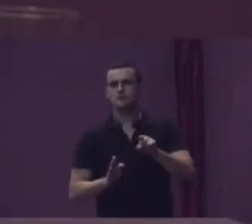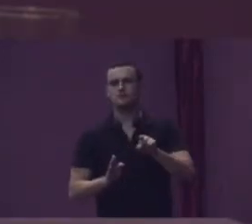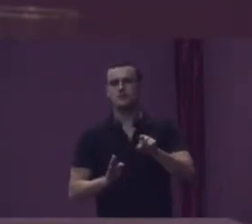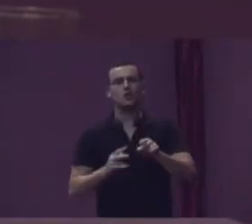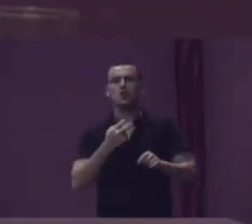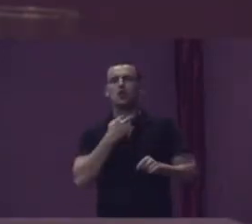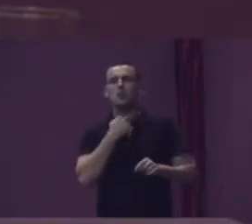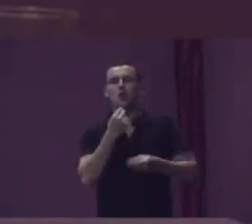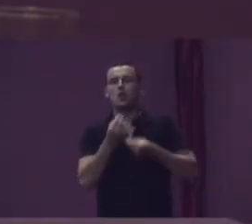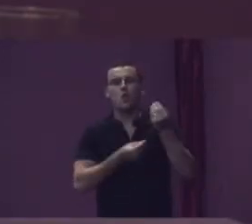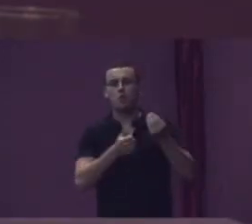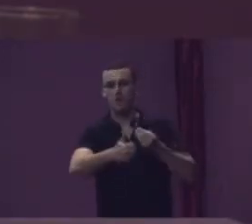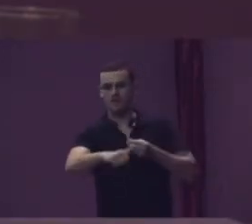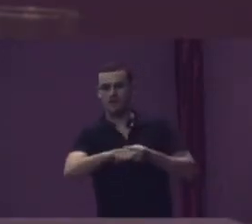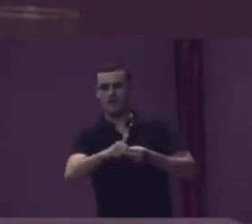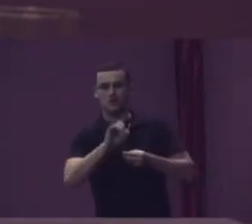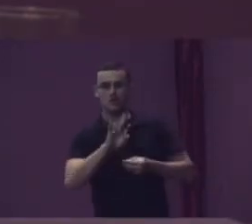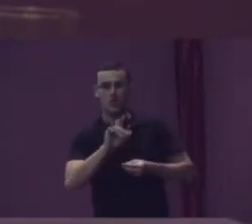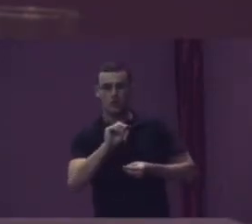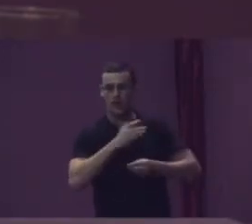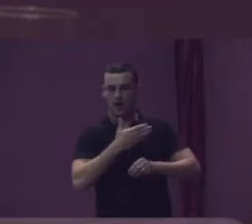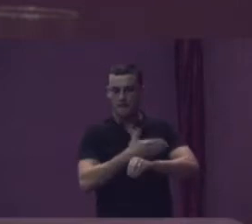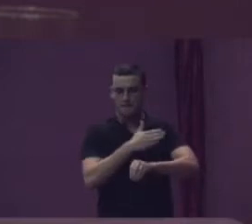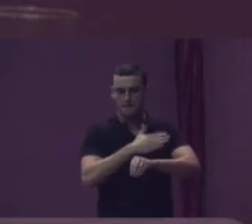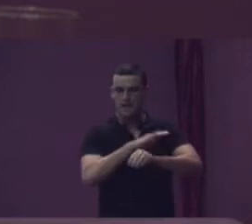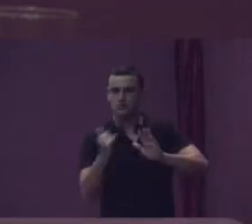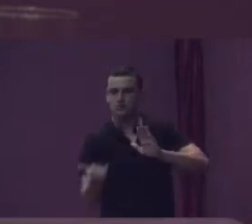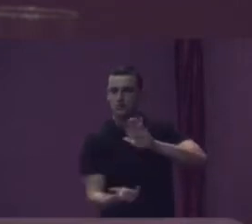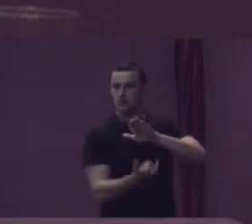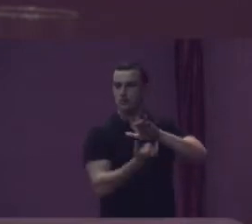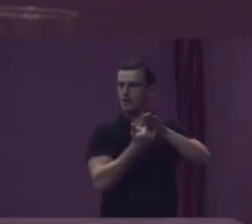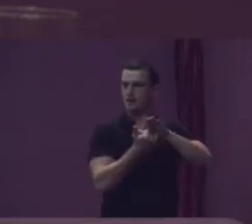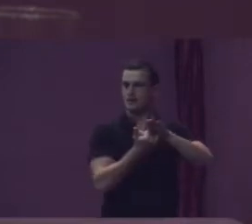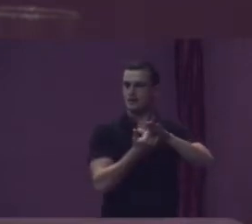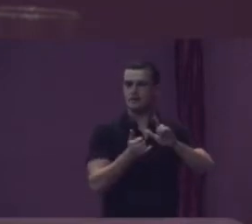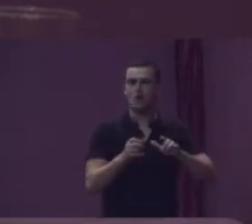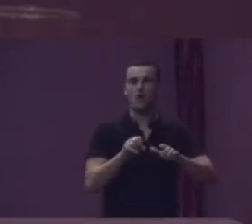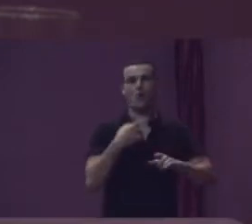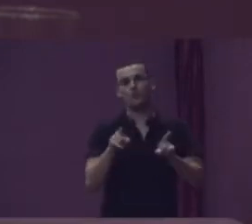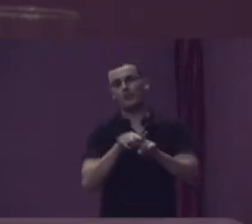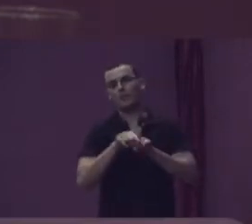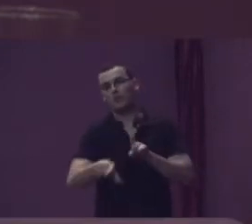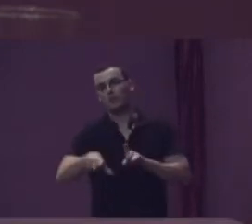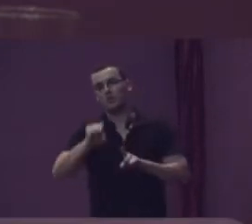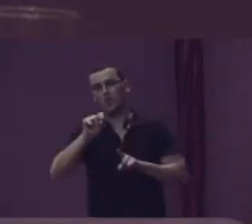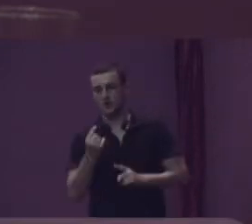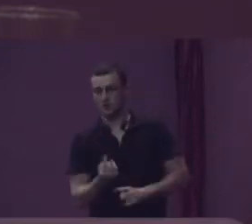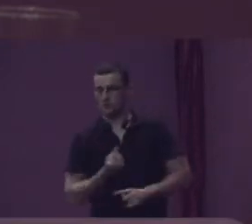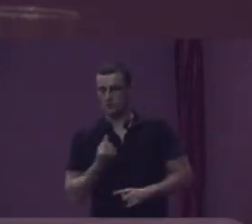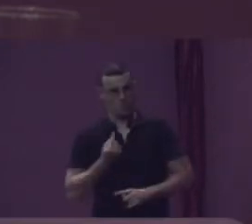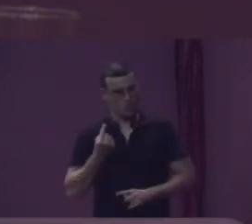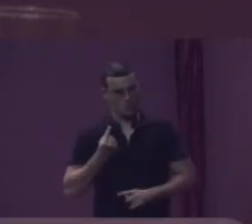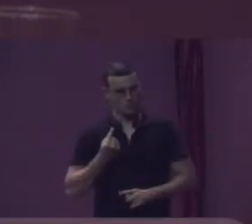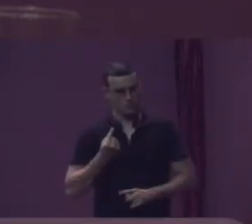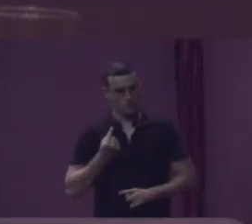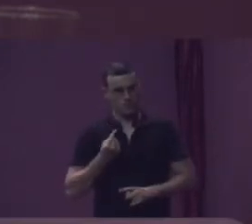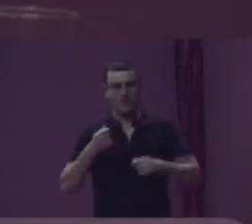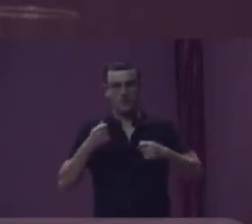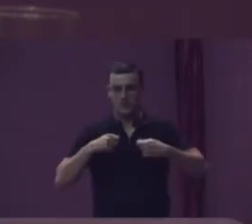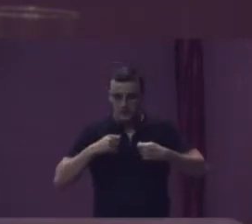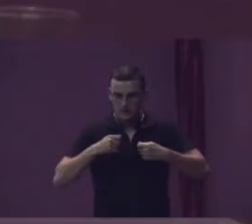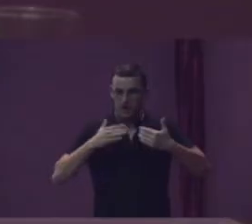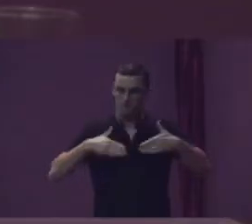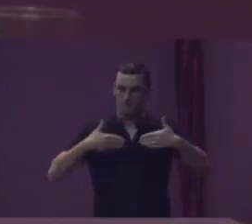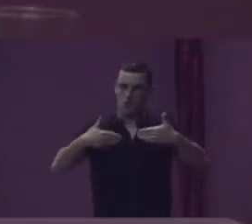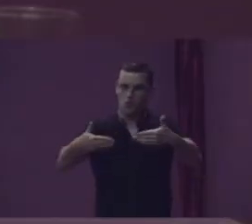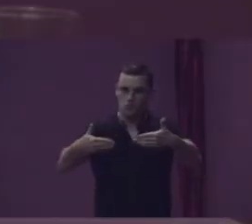das práticas profissionais e institucionais, e nem mesmo no plano das escolhas individuais. Para avançar na